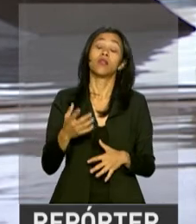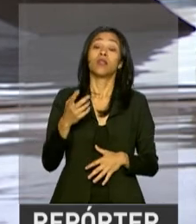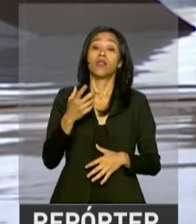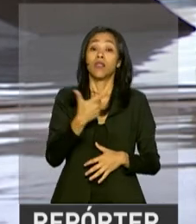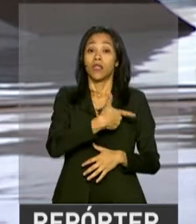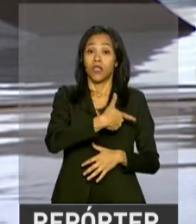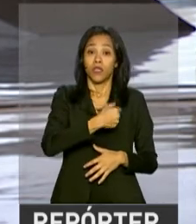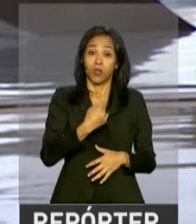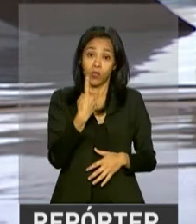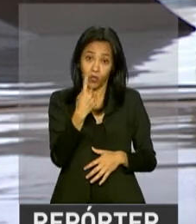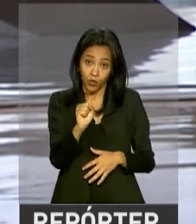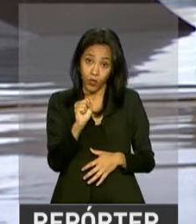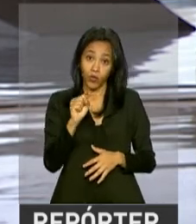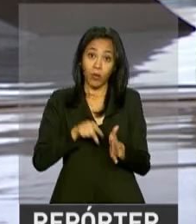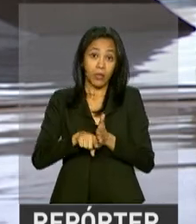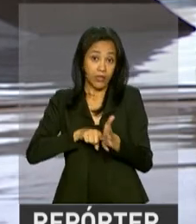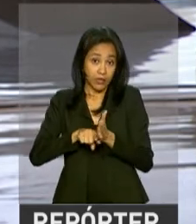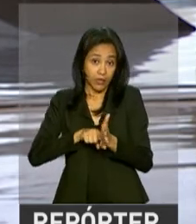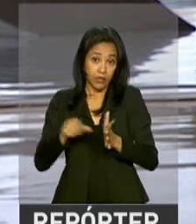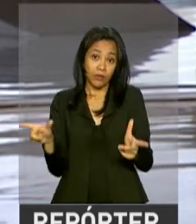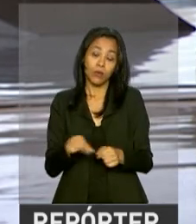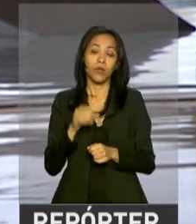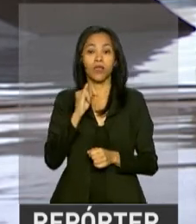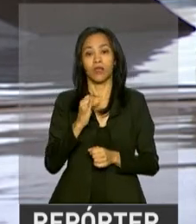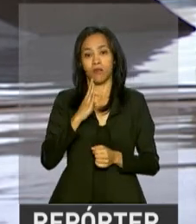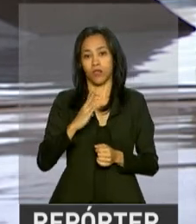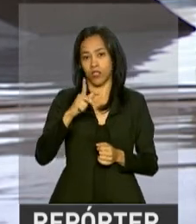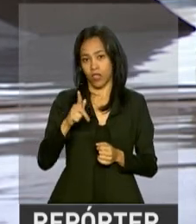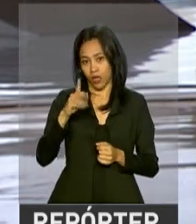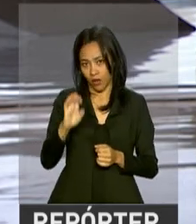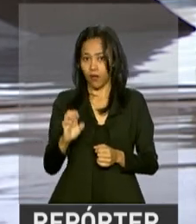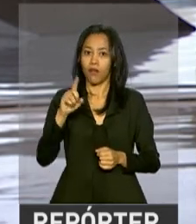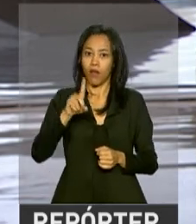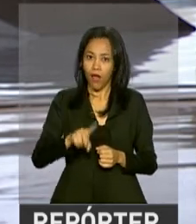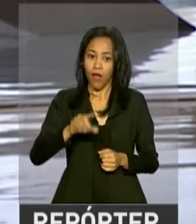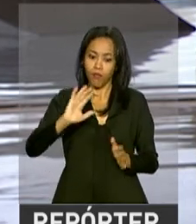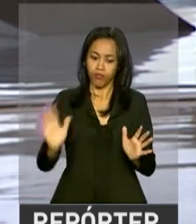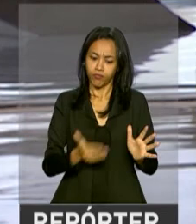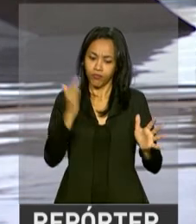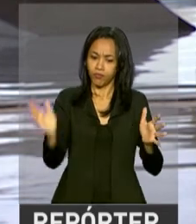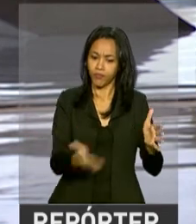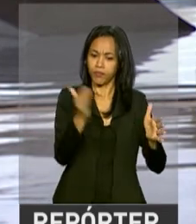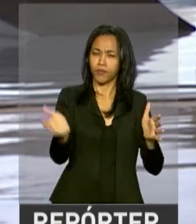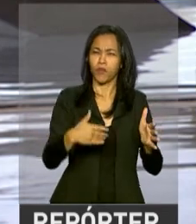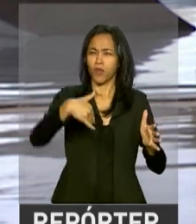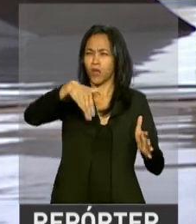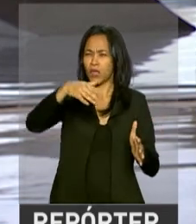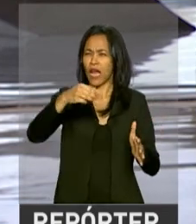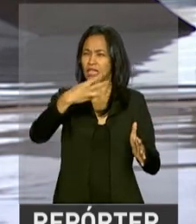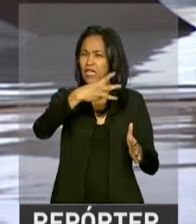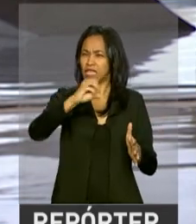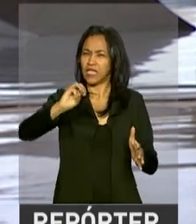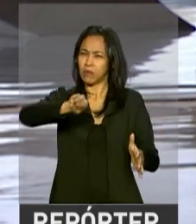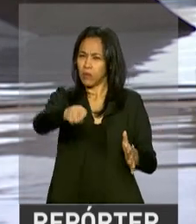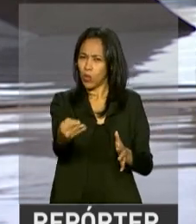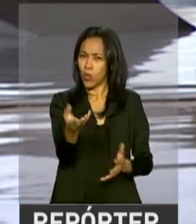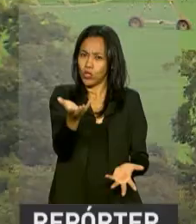de acordo com o ibge a safra agrícola deve chegar a quase 300 milhões de toneladas